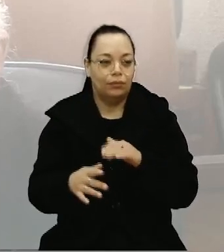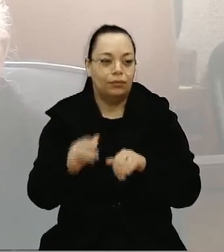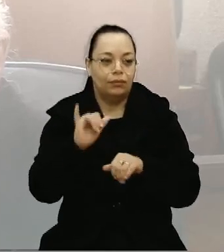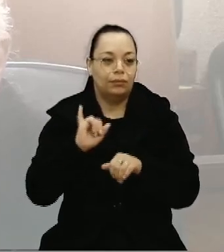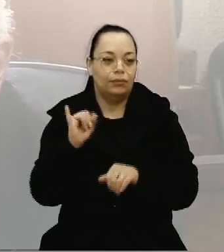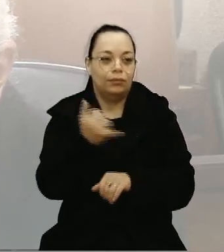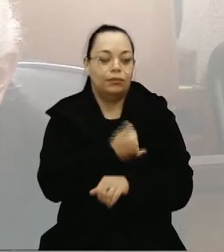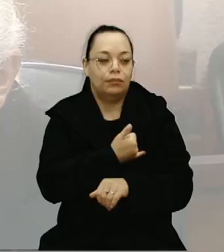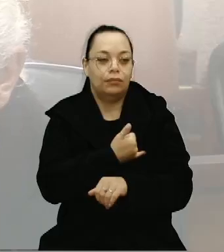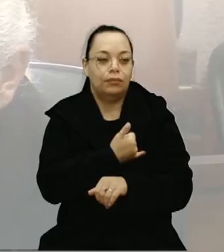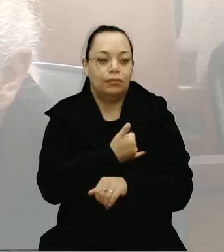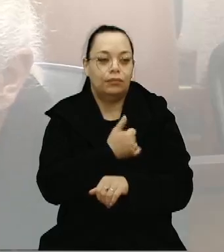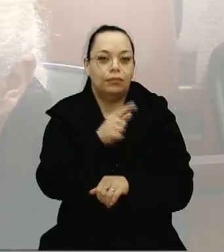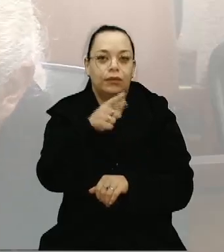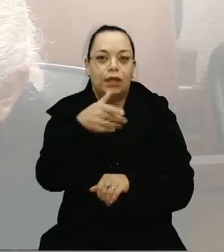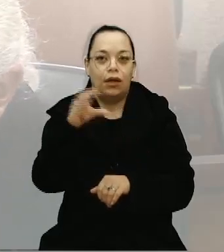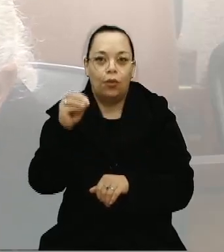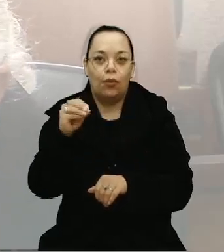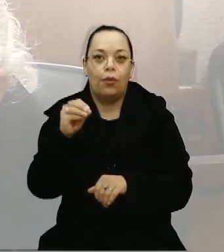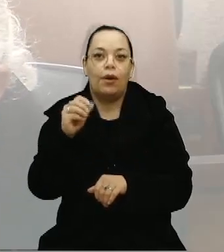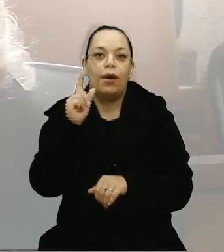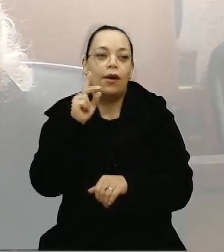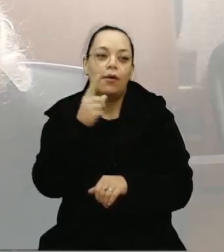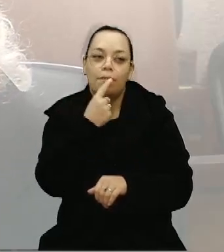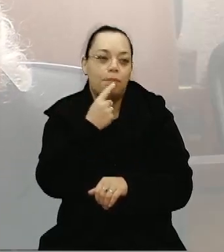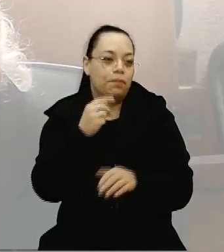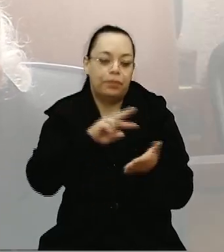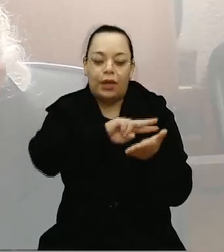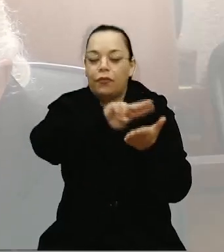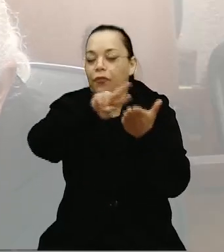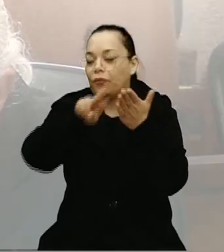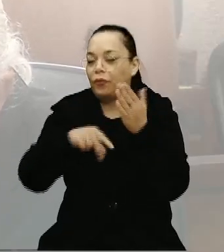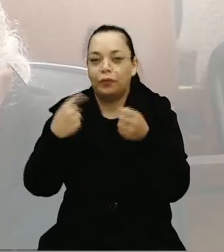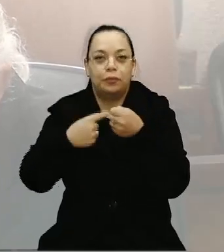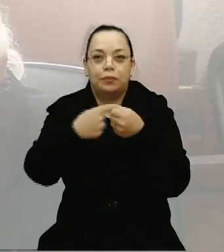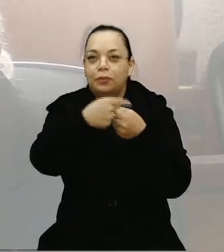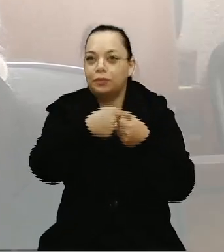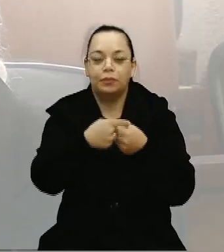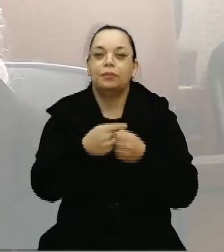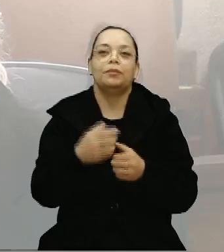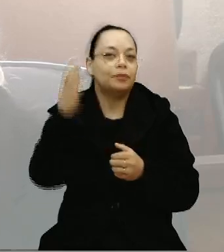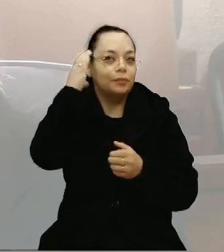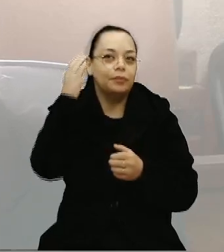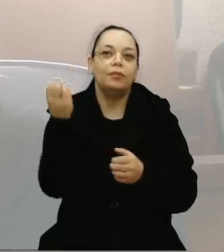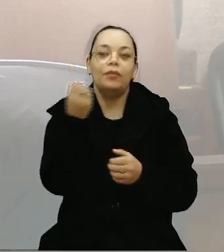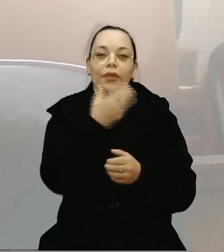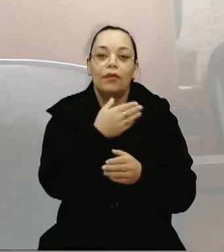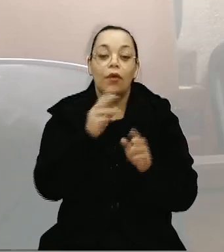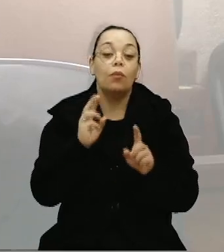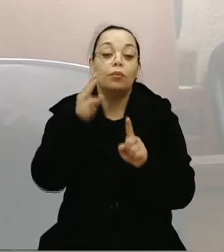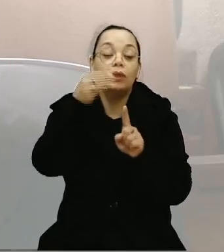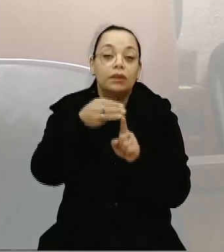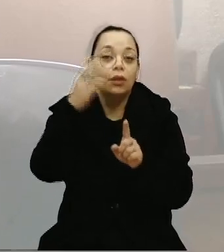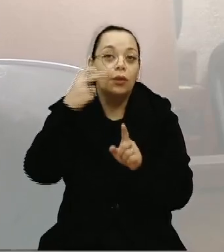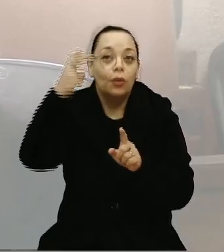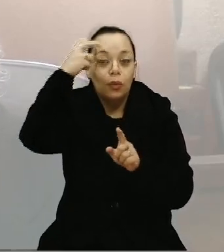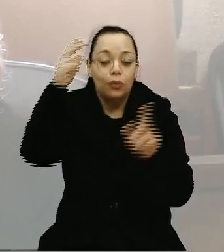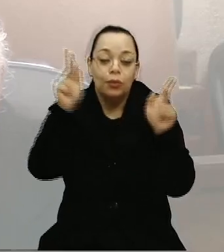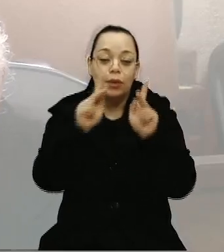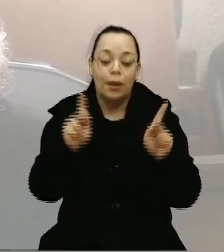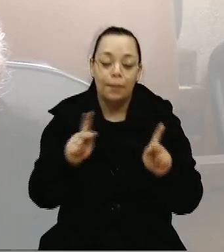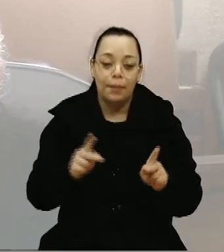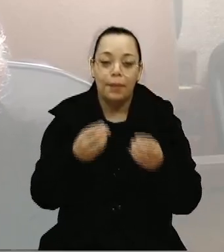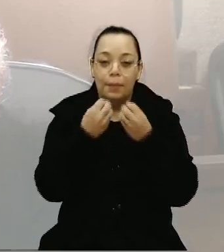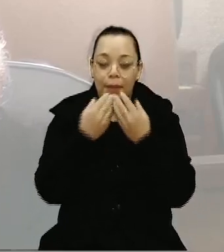Soledade, Marau e Veranópolis. Administradas pelos freis capuchinhos, a Rede Mais Nova tem como missão promover a cultura e a paz e bem na vida